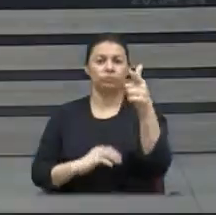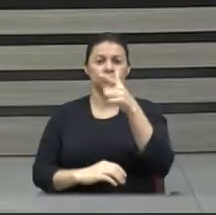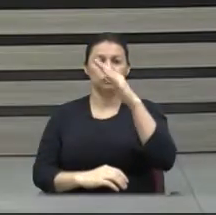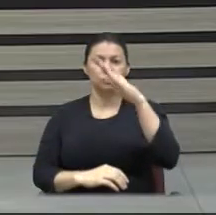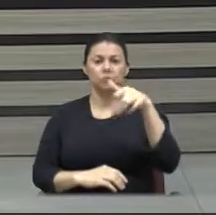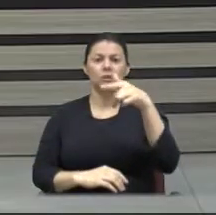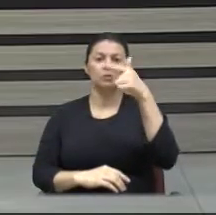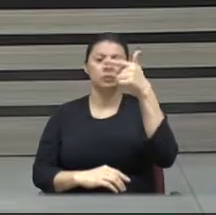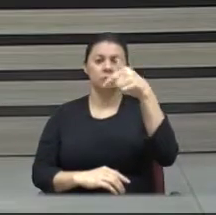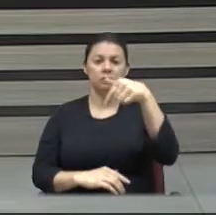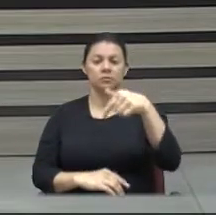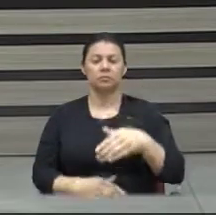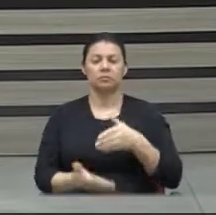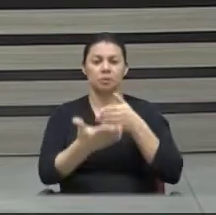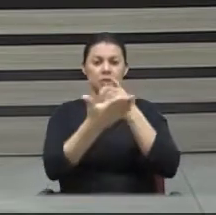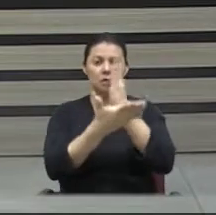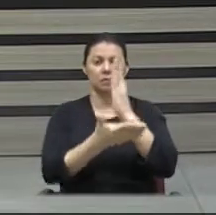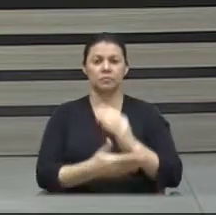aprovado